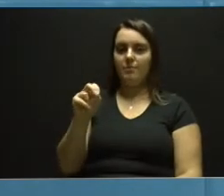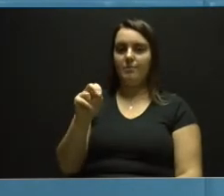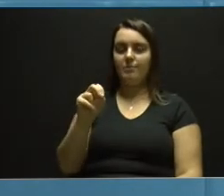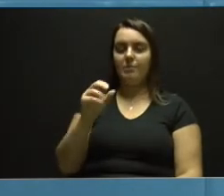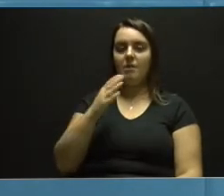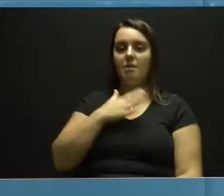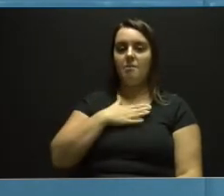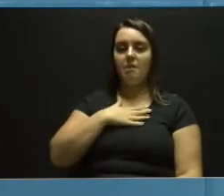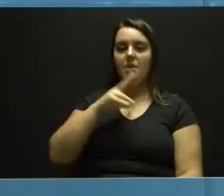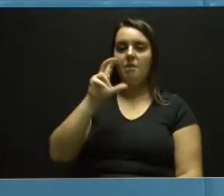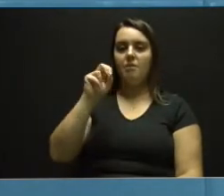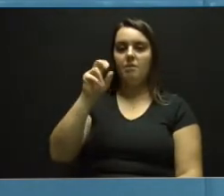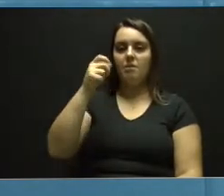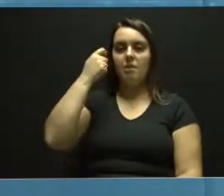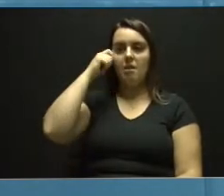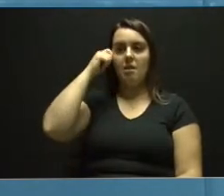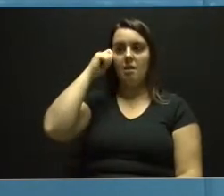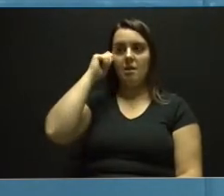negra